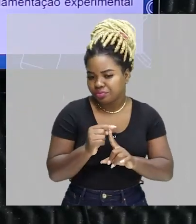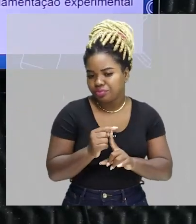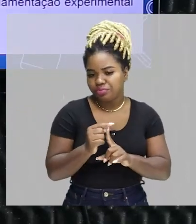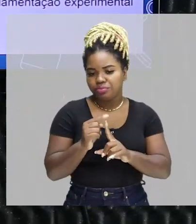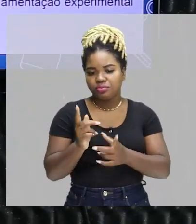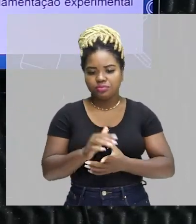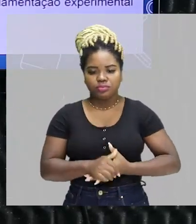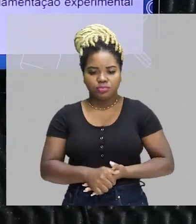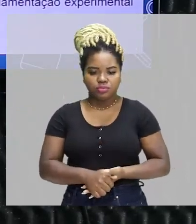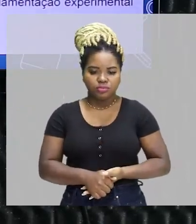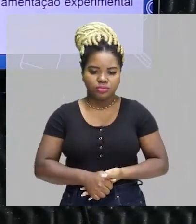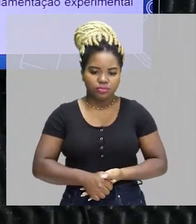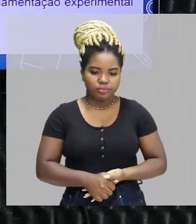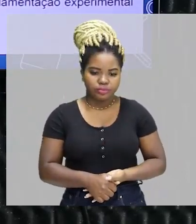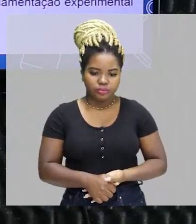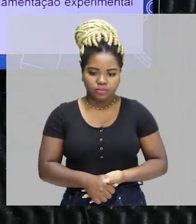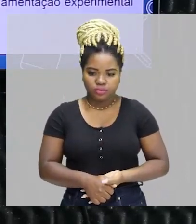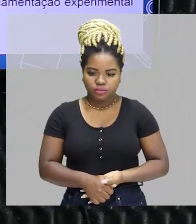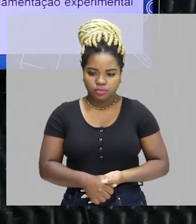pouquinho a imanência do processo.